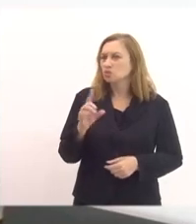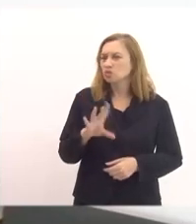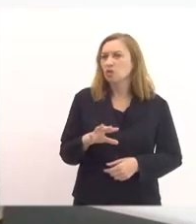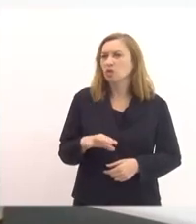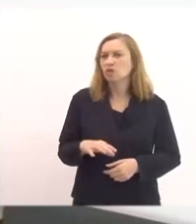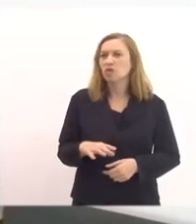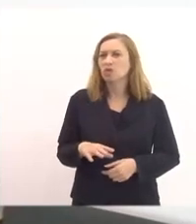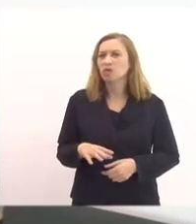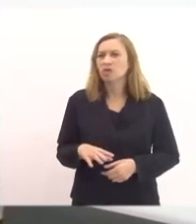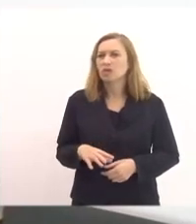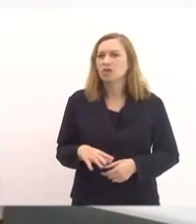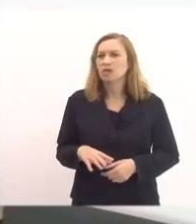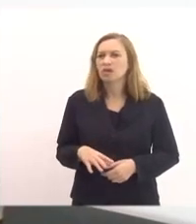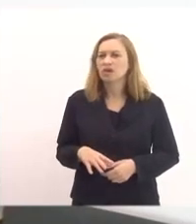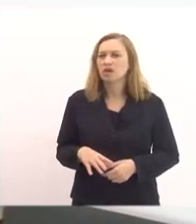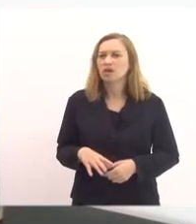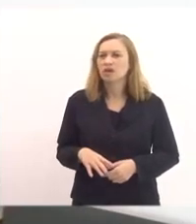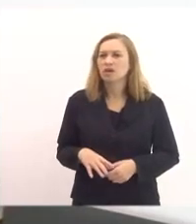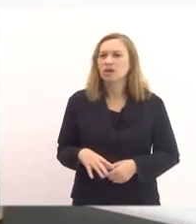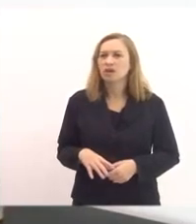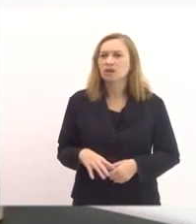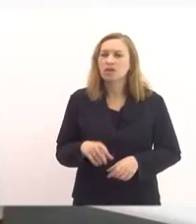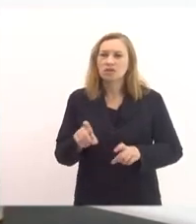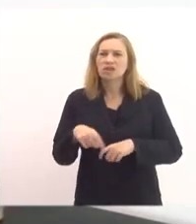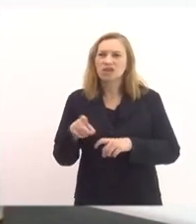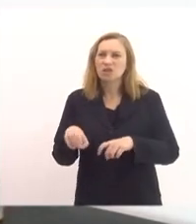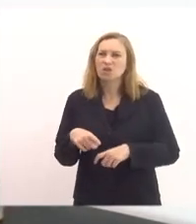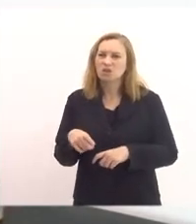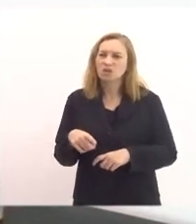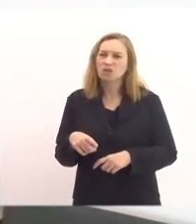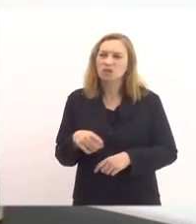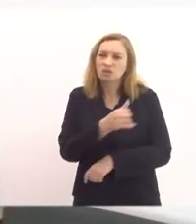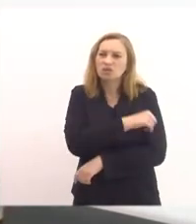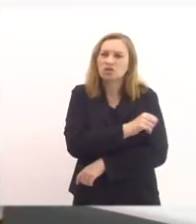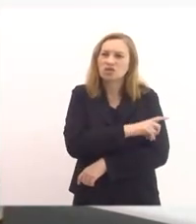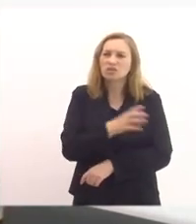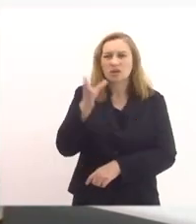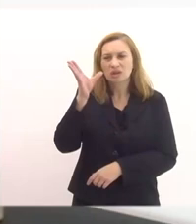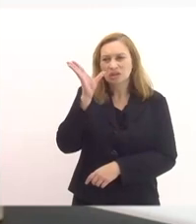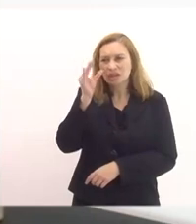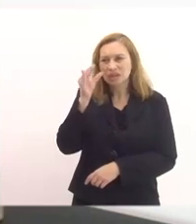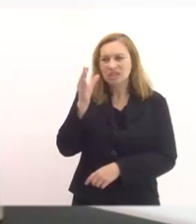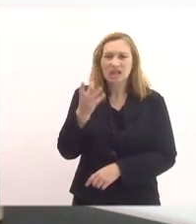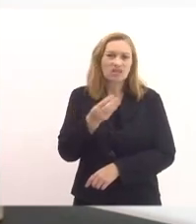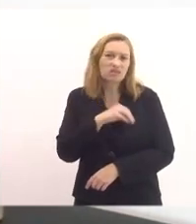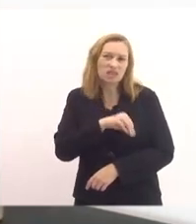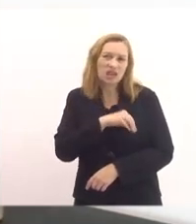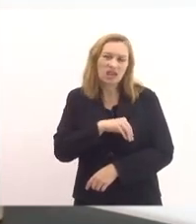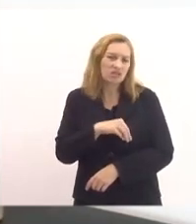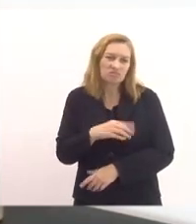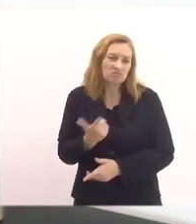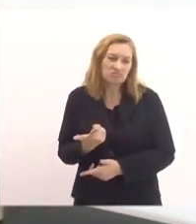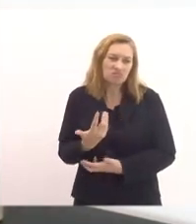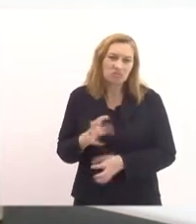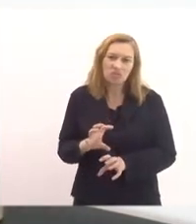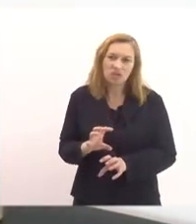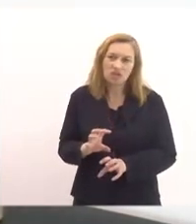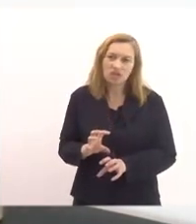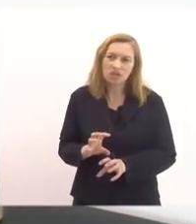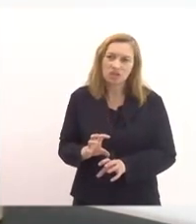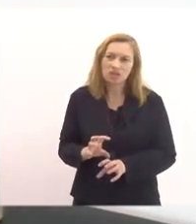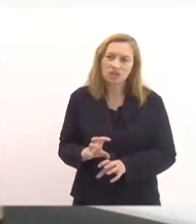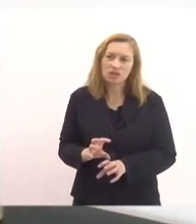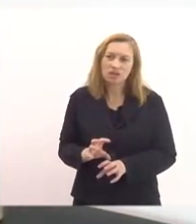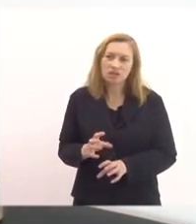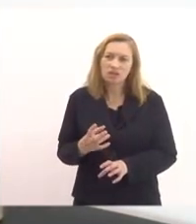por um concurso de Taucara, no interior do Rio de Janeiro. Mas não me interessava o salário naquele momento, não era o meu perfil. Eu fui